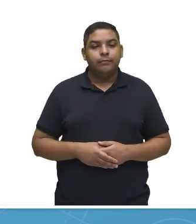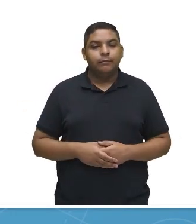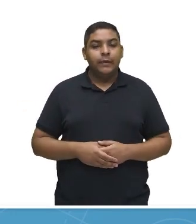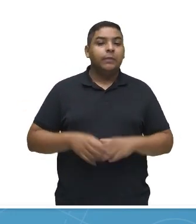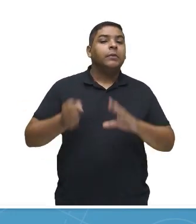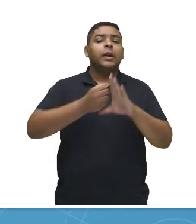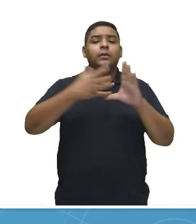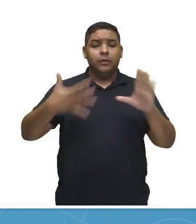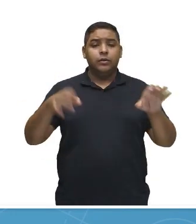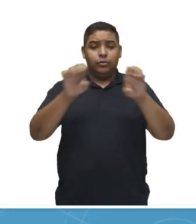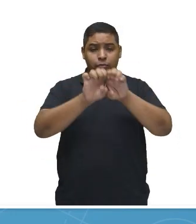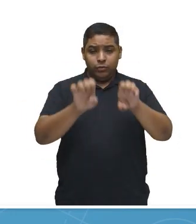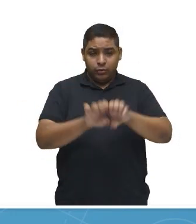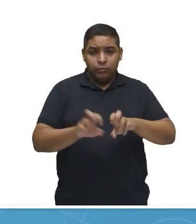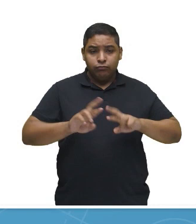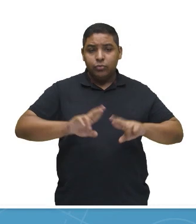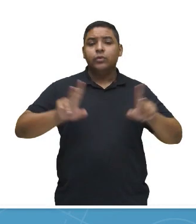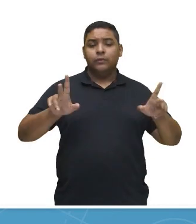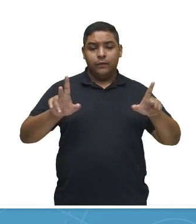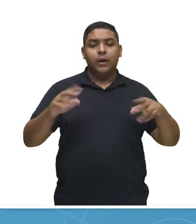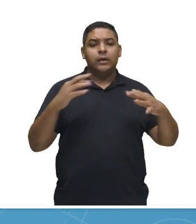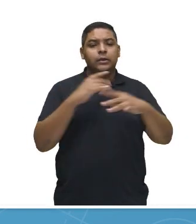Uma característica estrutural